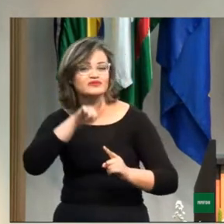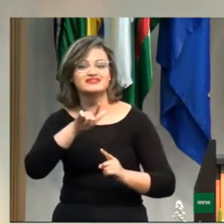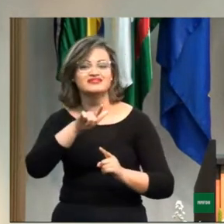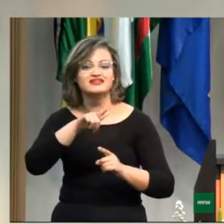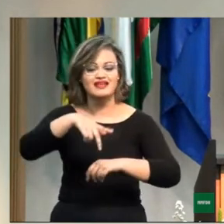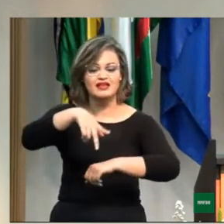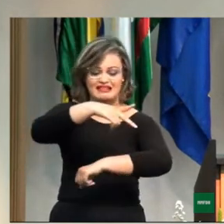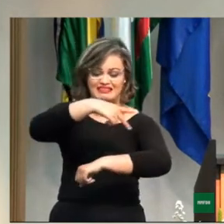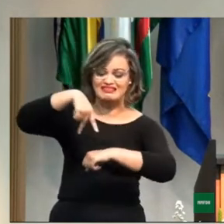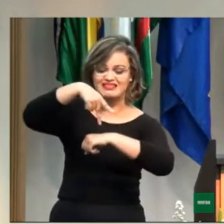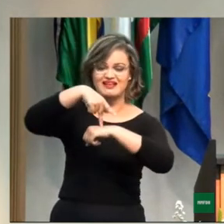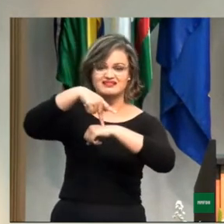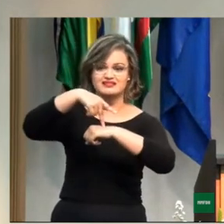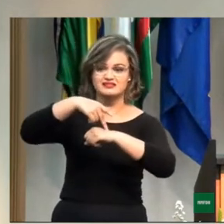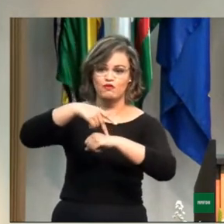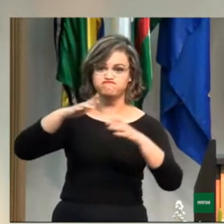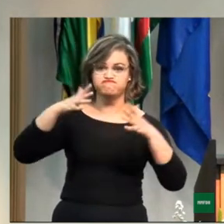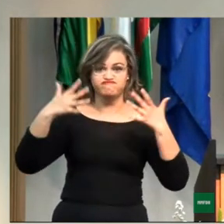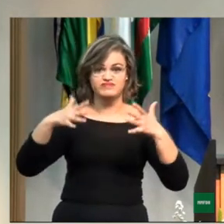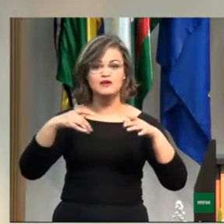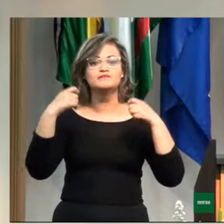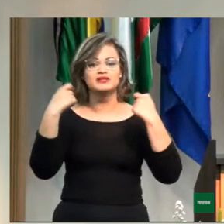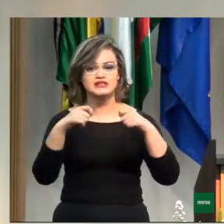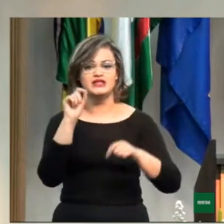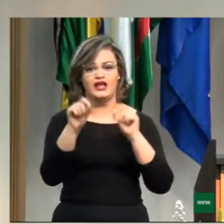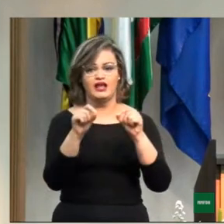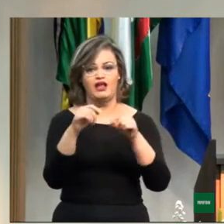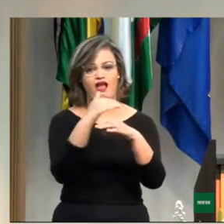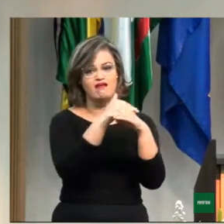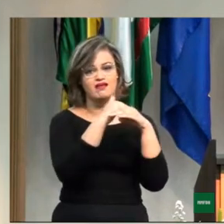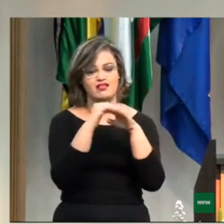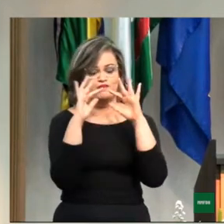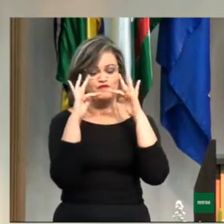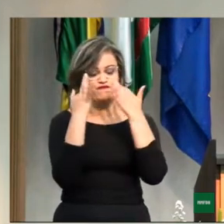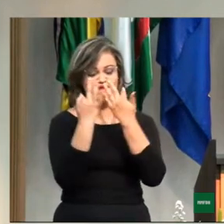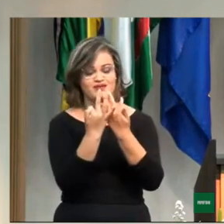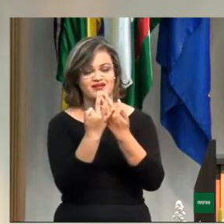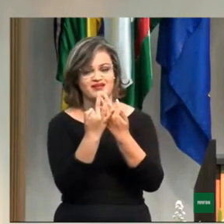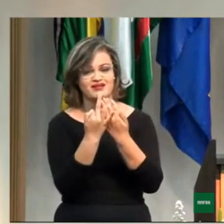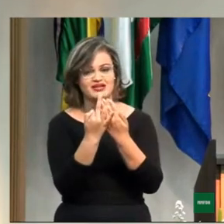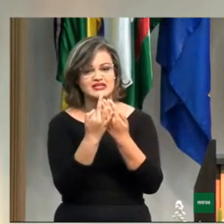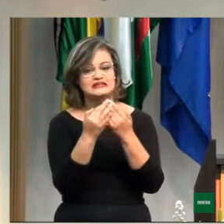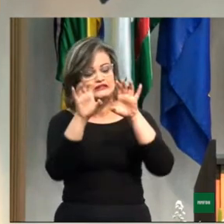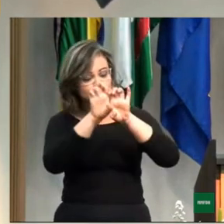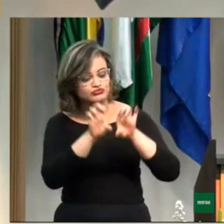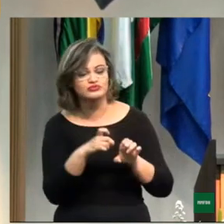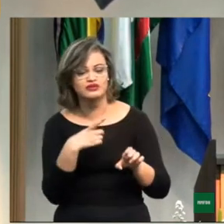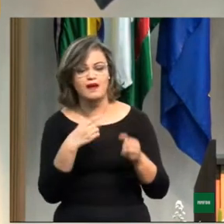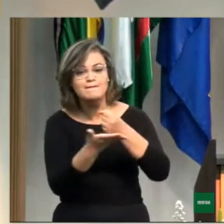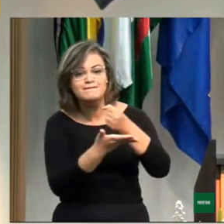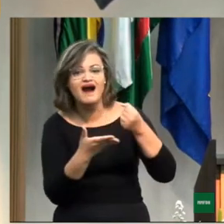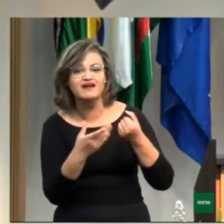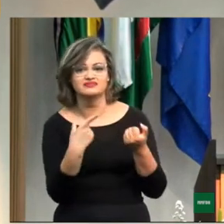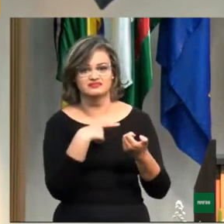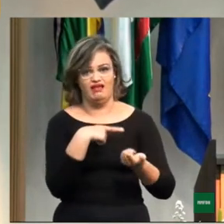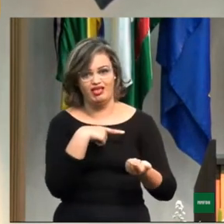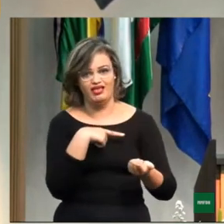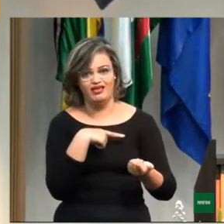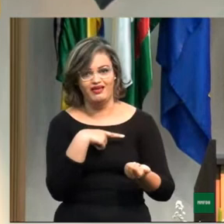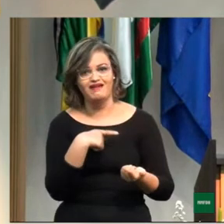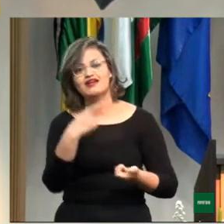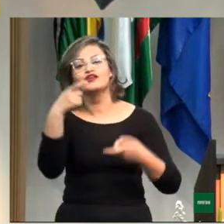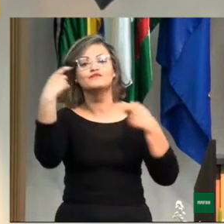nós precisamos desse equilíbrio, de famílias estruturadas, e precisamos muito desse